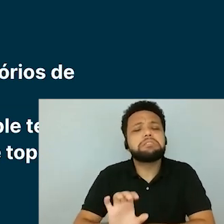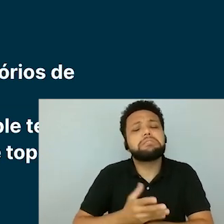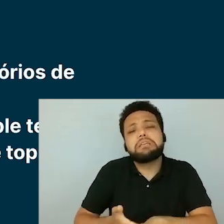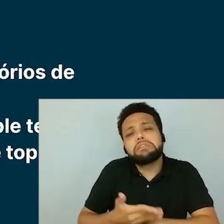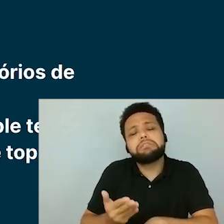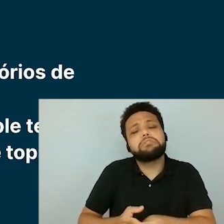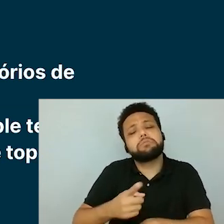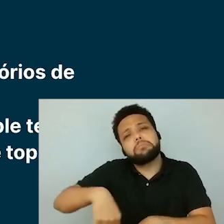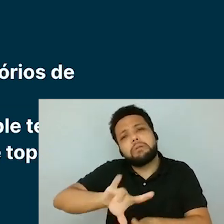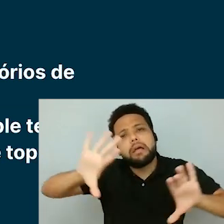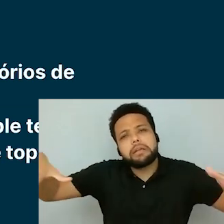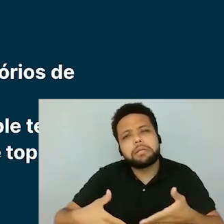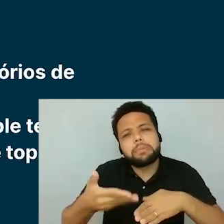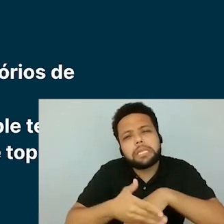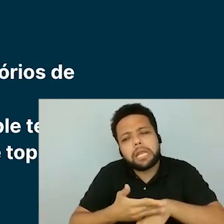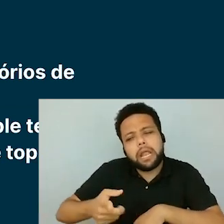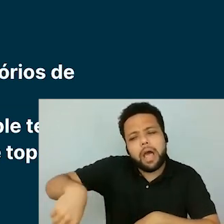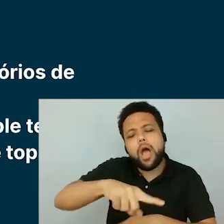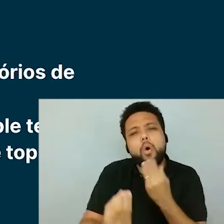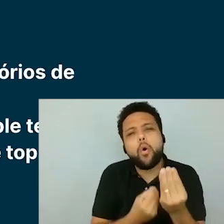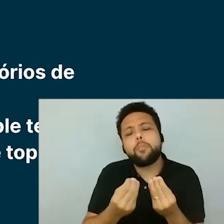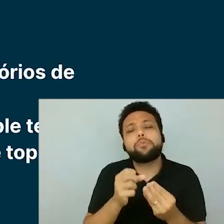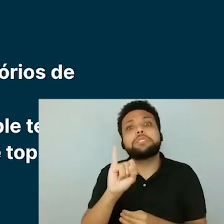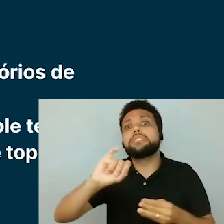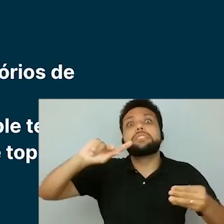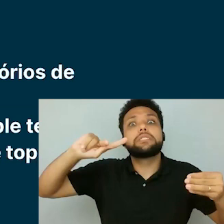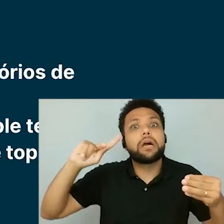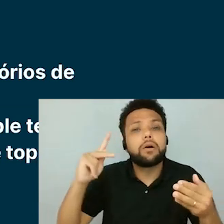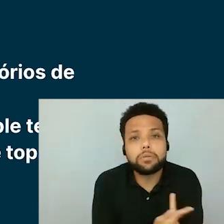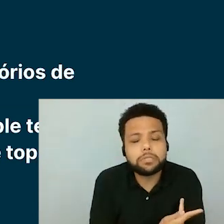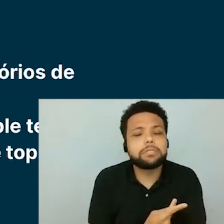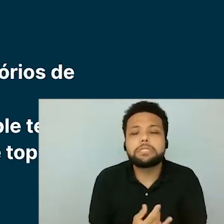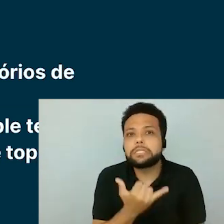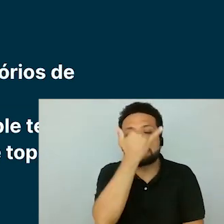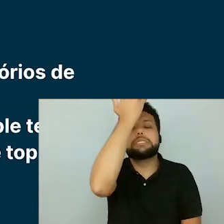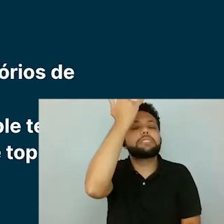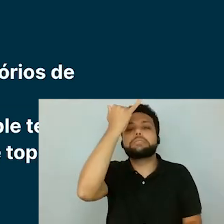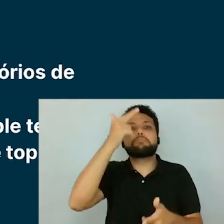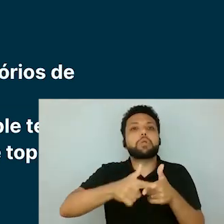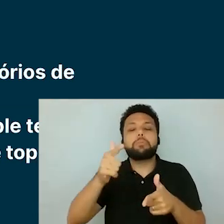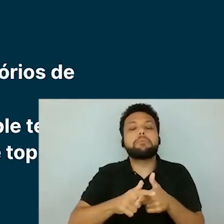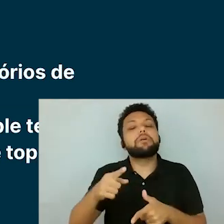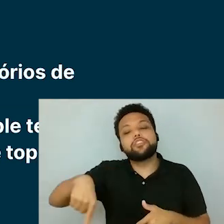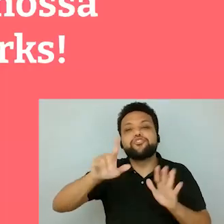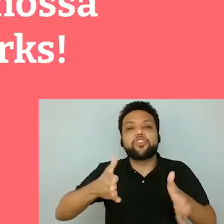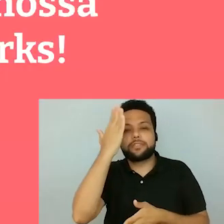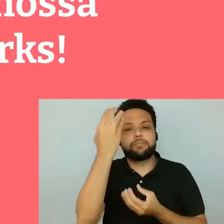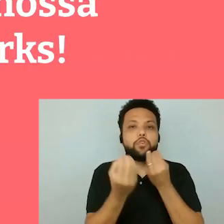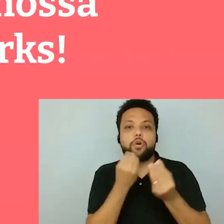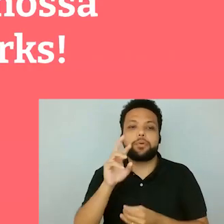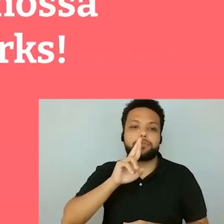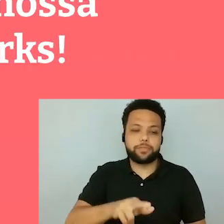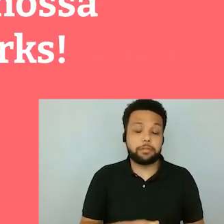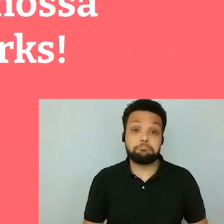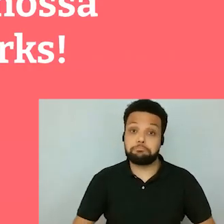segurança, garantindo que todos saibam como agir caso isso aconteça, tipo um plano de resposta a incidentes. Bem, agora que a gente já